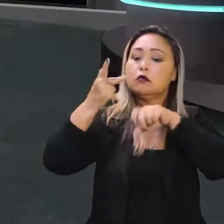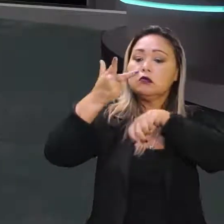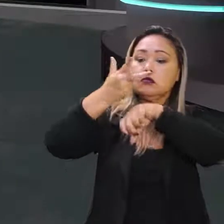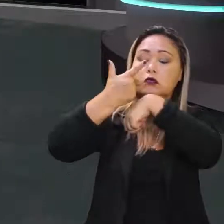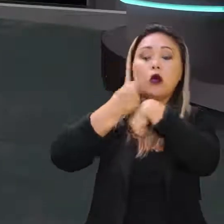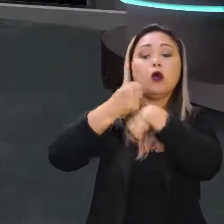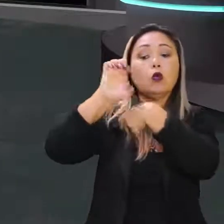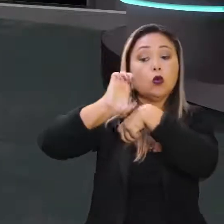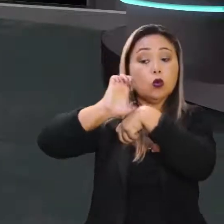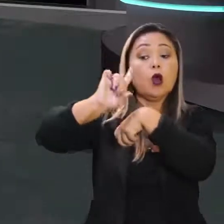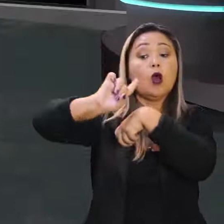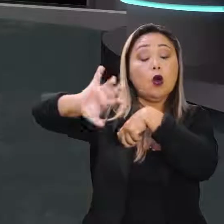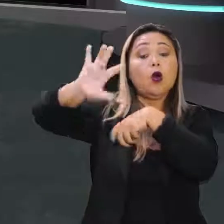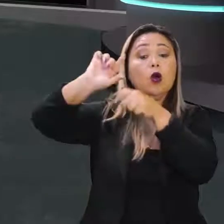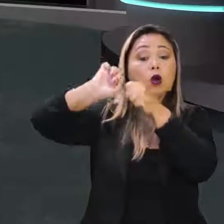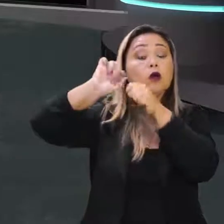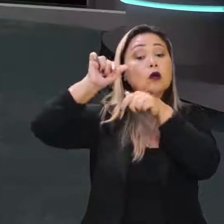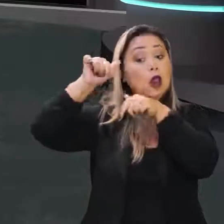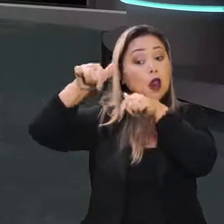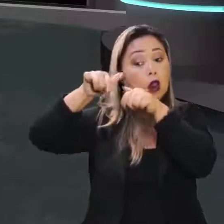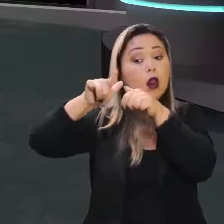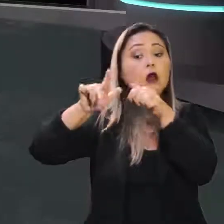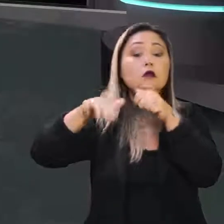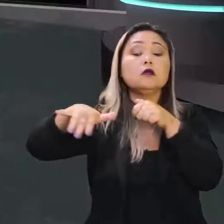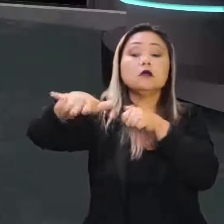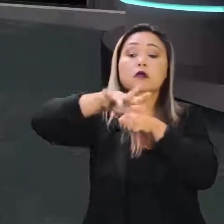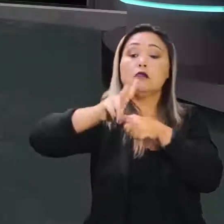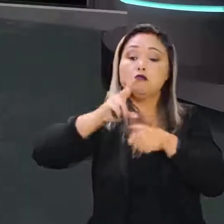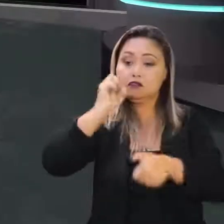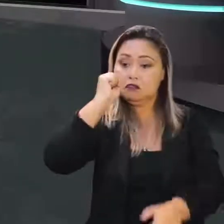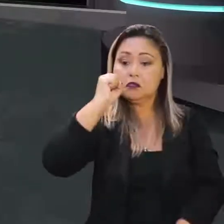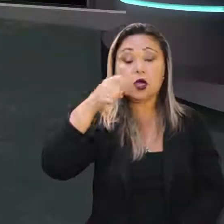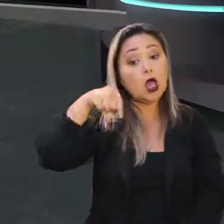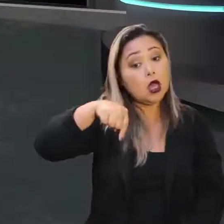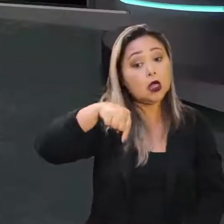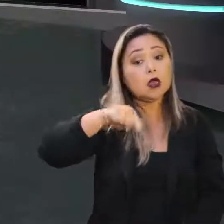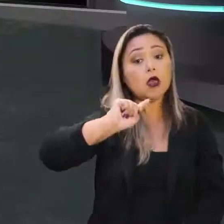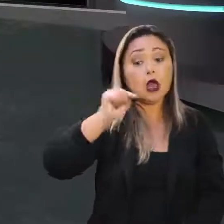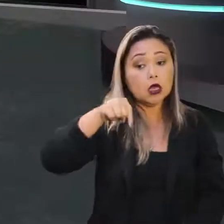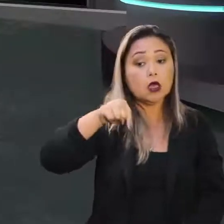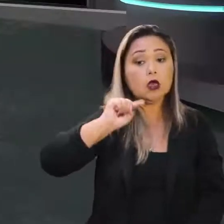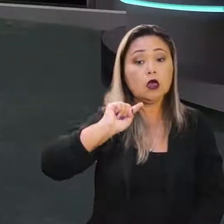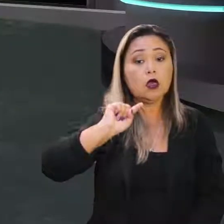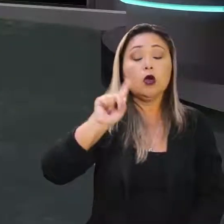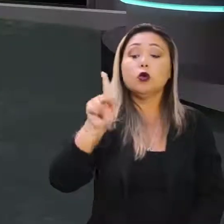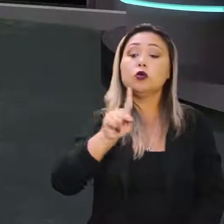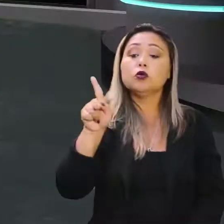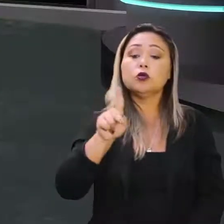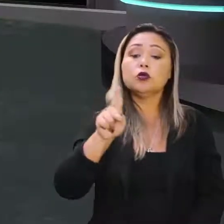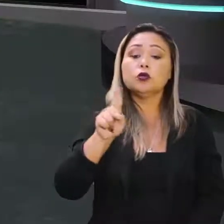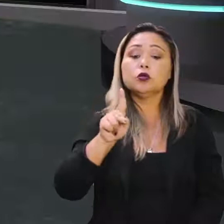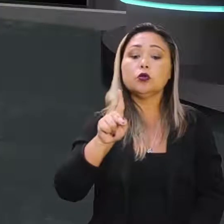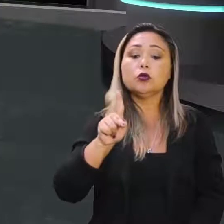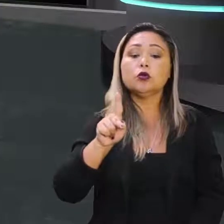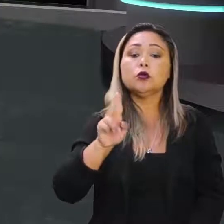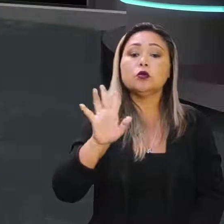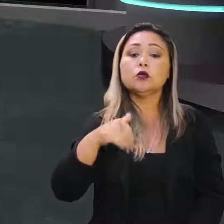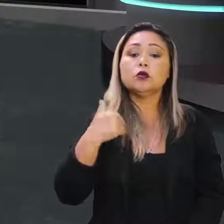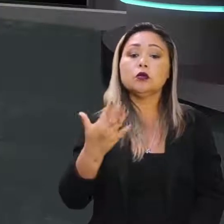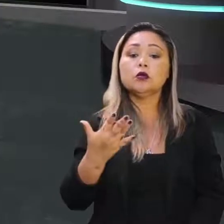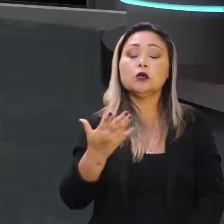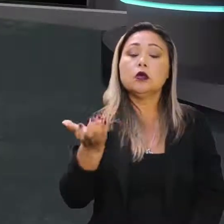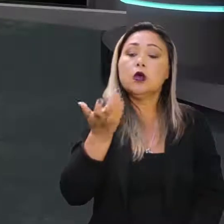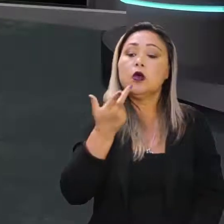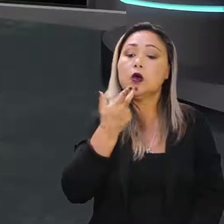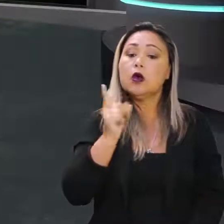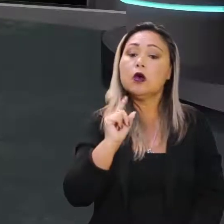outro estado e lá eu tenho um trabalho muito intenso com isso aí, né? Aqui não, aqui eu estou como professor. E aí, mas eu